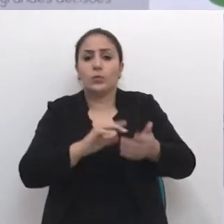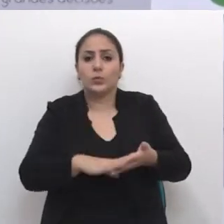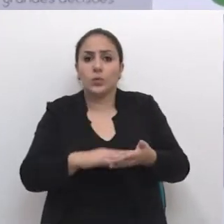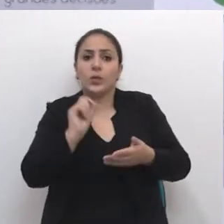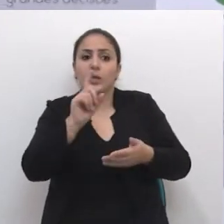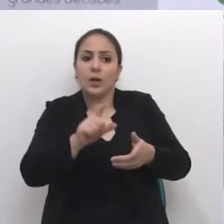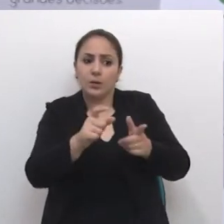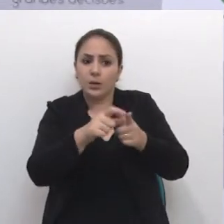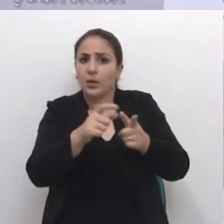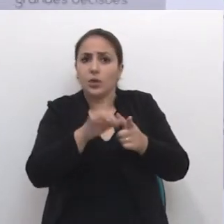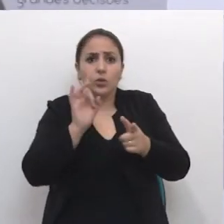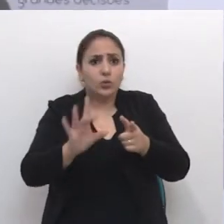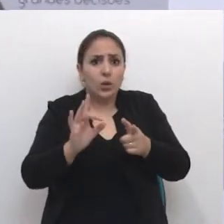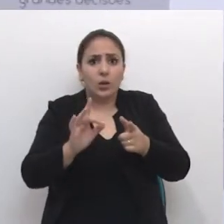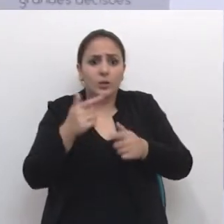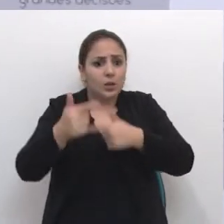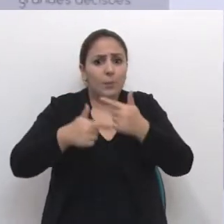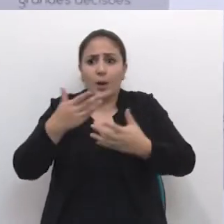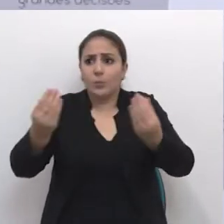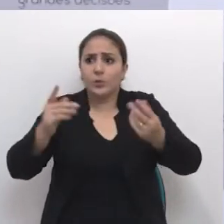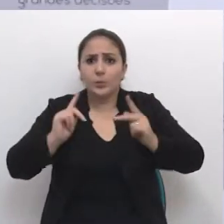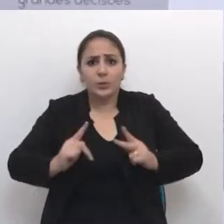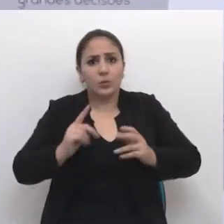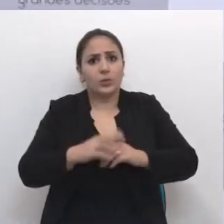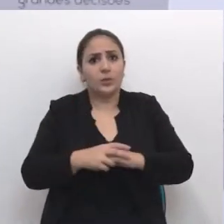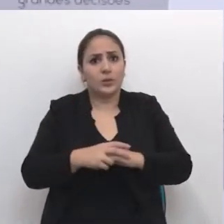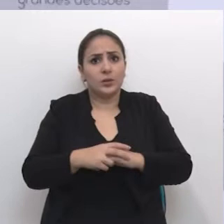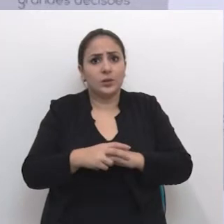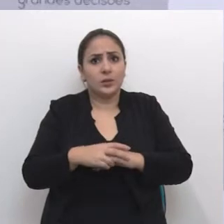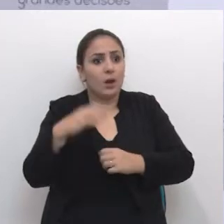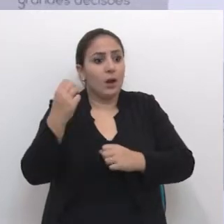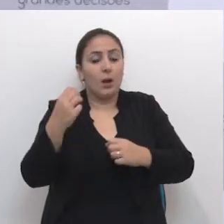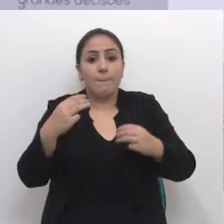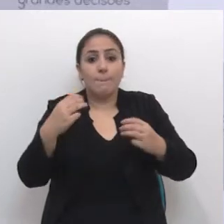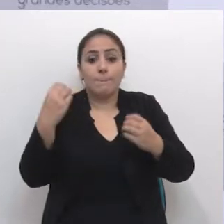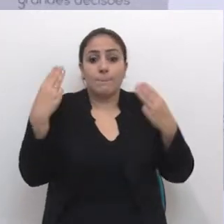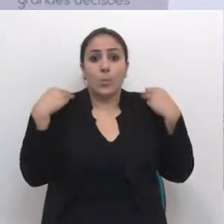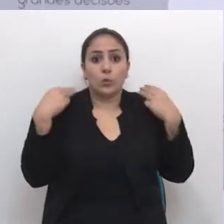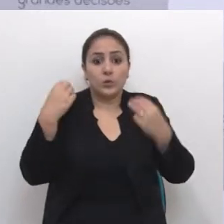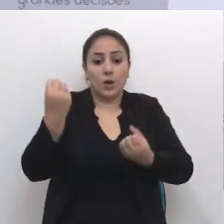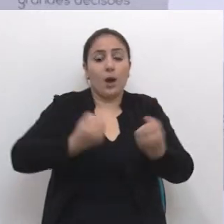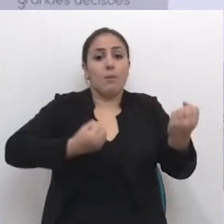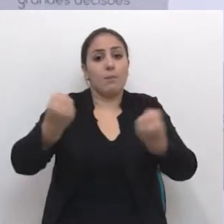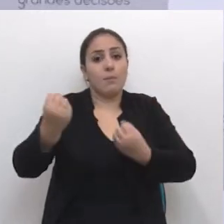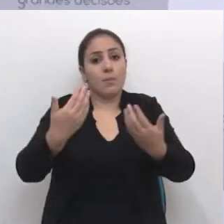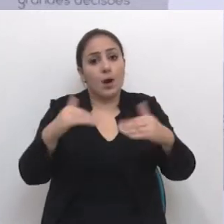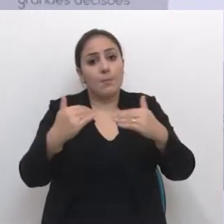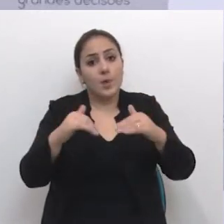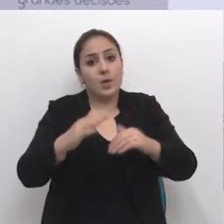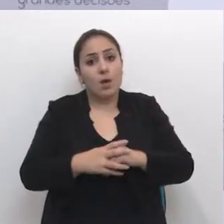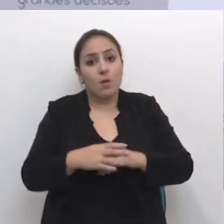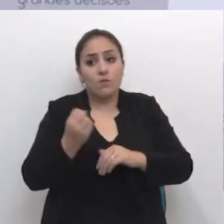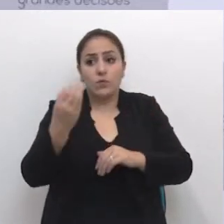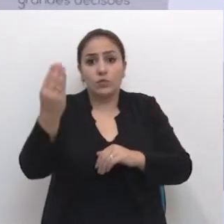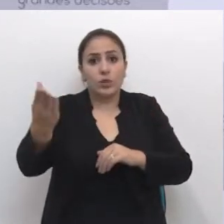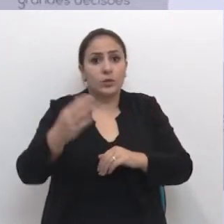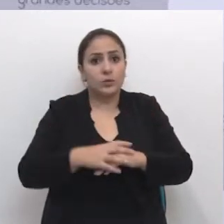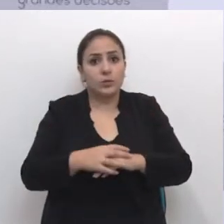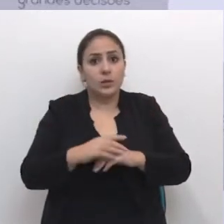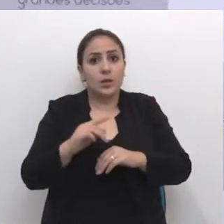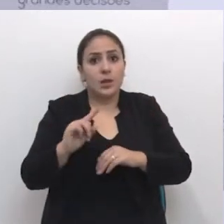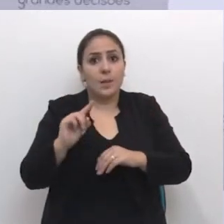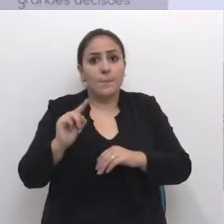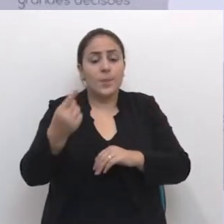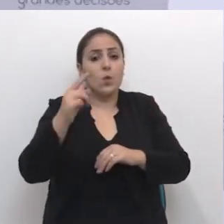carteira de habilitação? É a sua carteira de trabalho para muitos. Motoristas de caminhão, nós os caminhoneiros, viajando aí